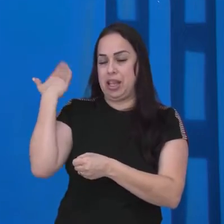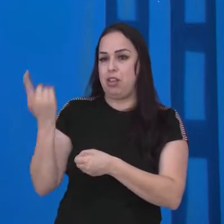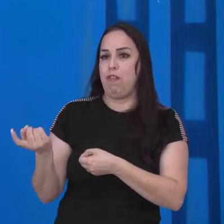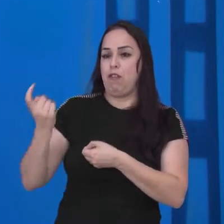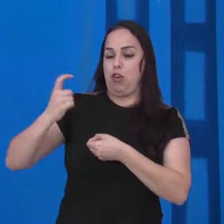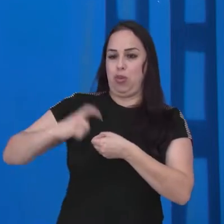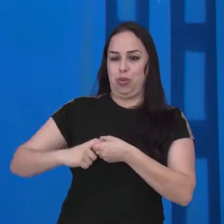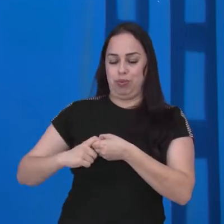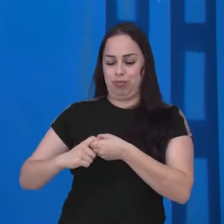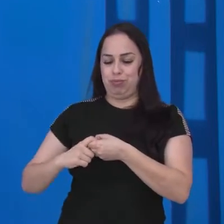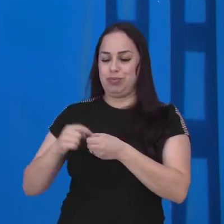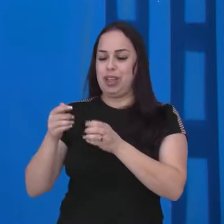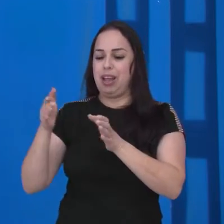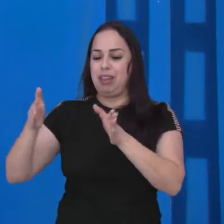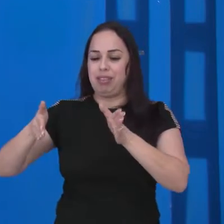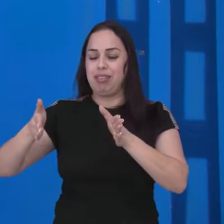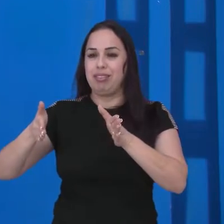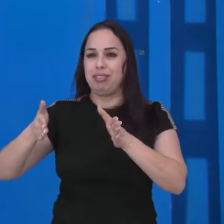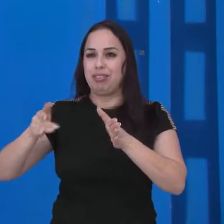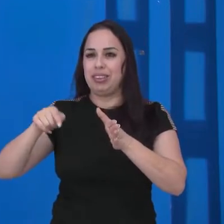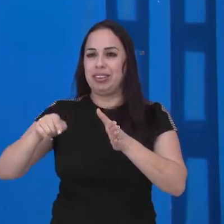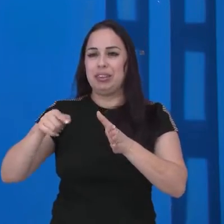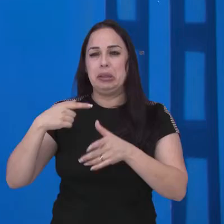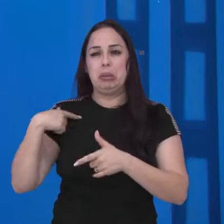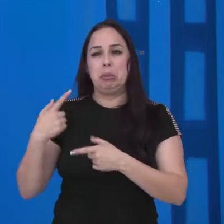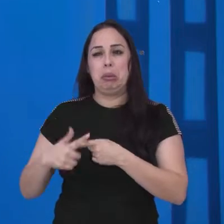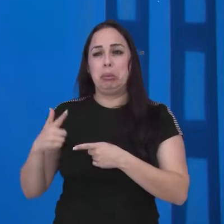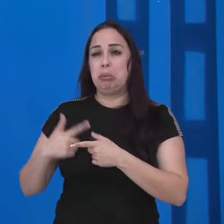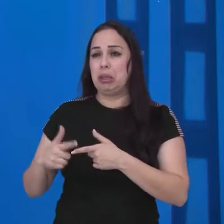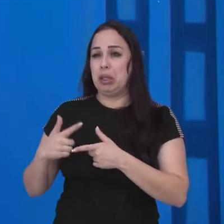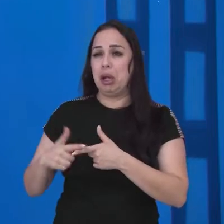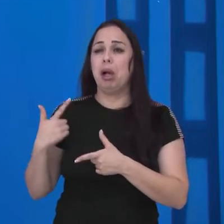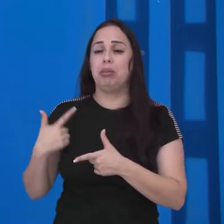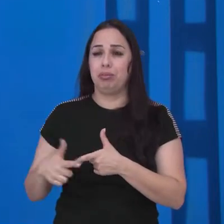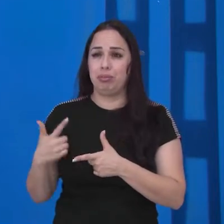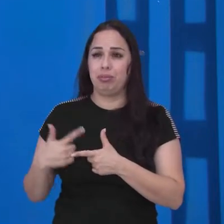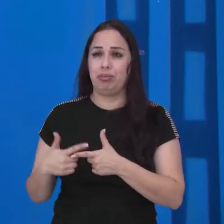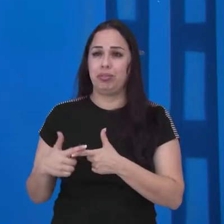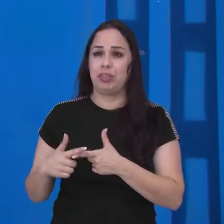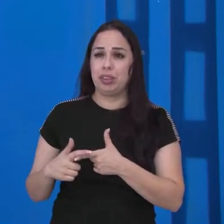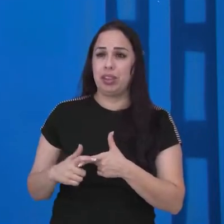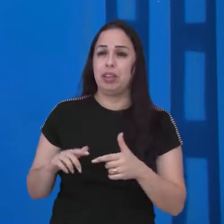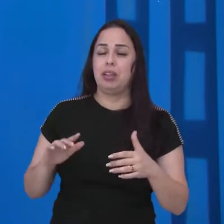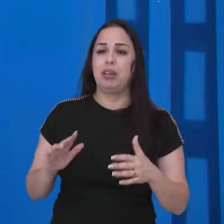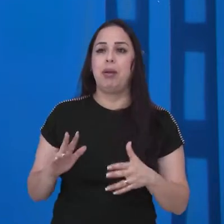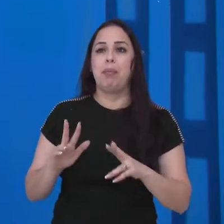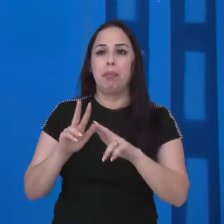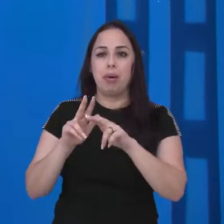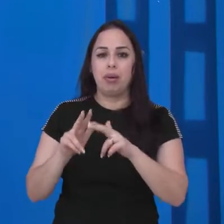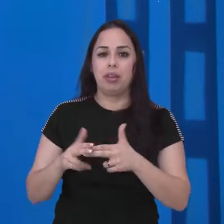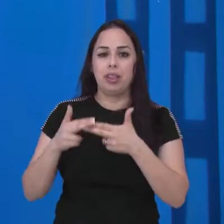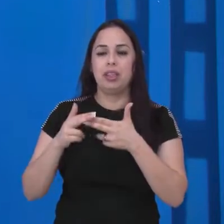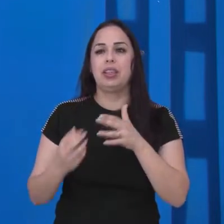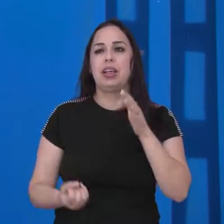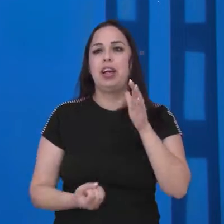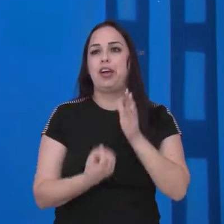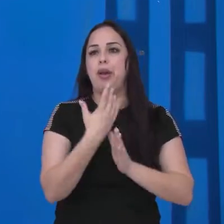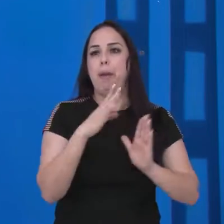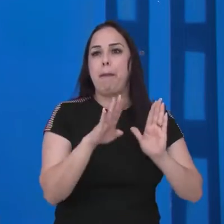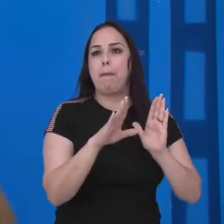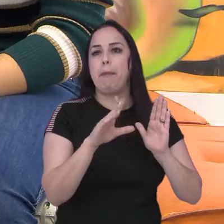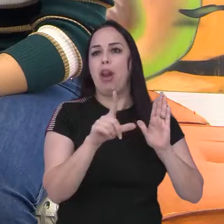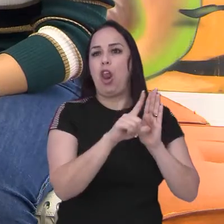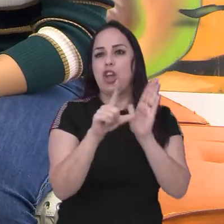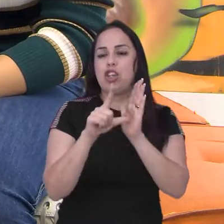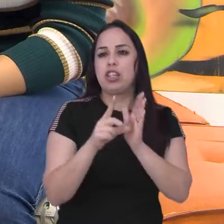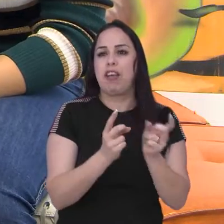gente viu vários problemas que a pandemia trouxe, assim como qualquer outro, né? Então, com a criação das adegas, porque